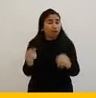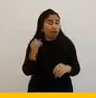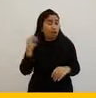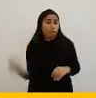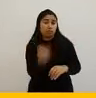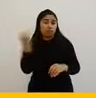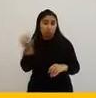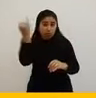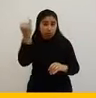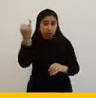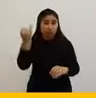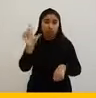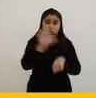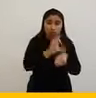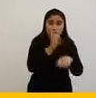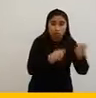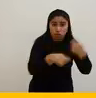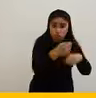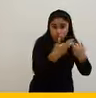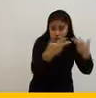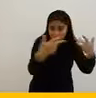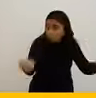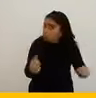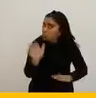importante, senhores conversantes, população em geral,